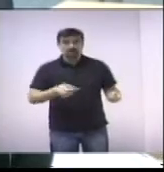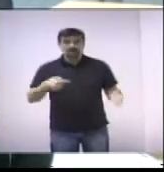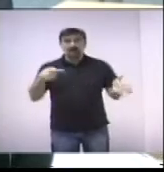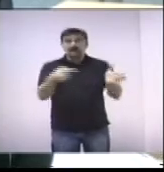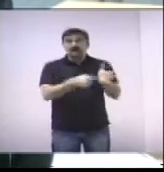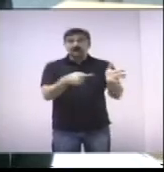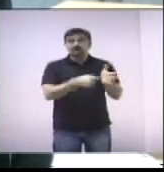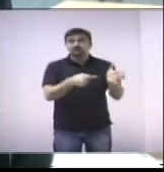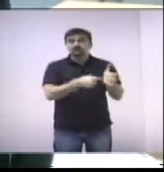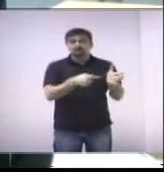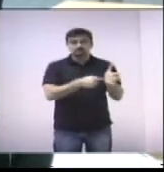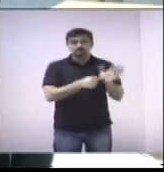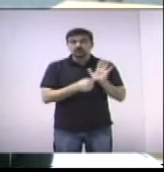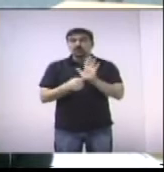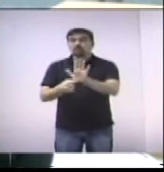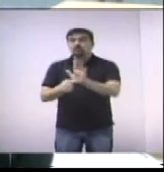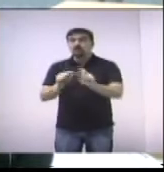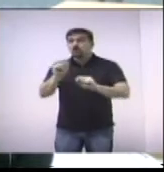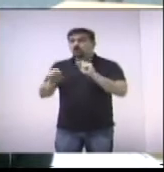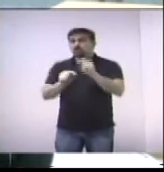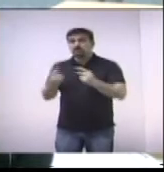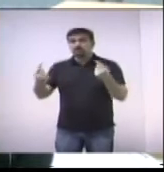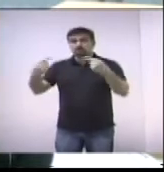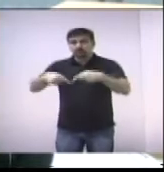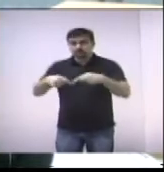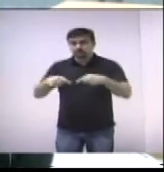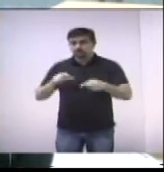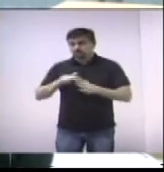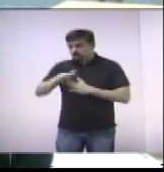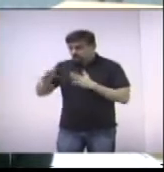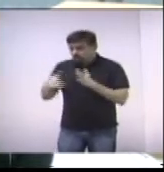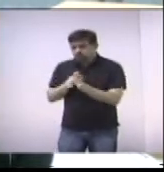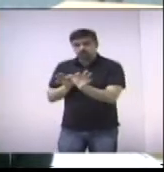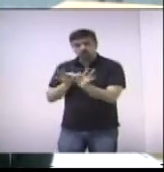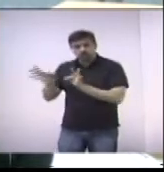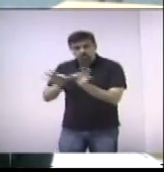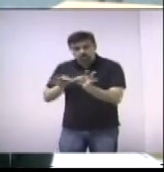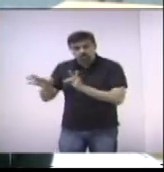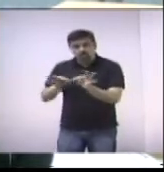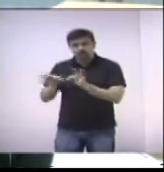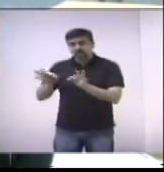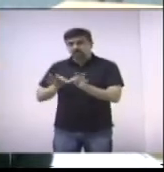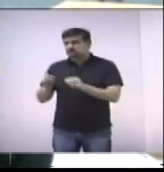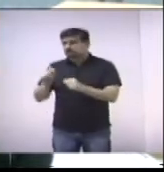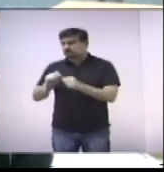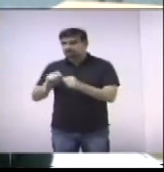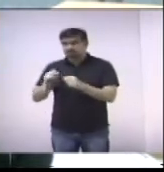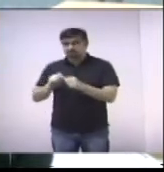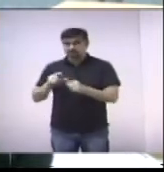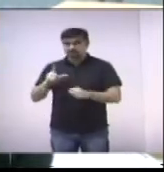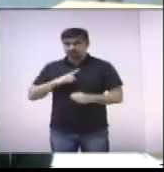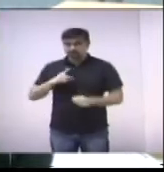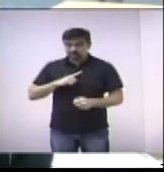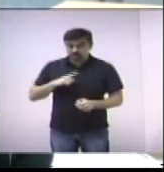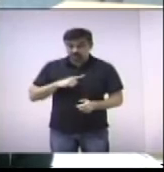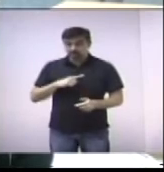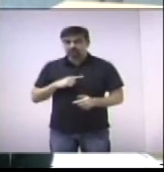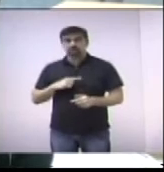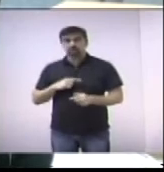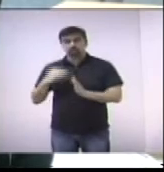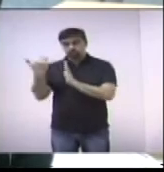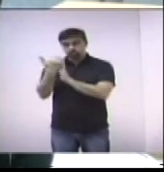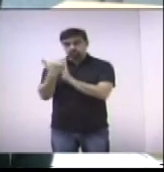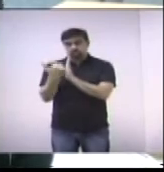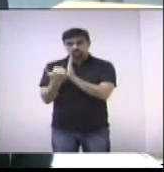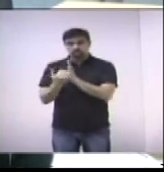prega o contrário do que deveria ser toda organização, toda instituição que teve o seu